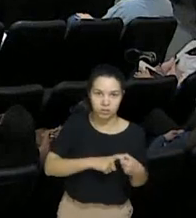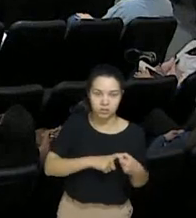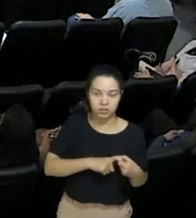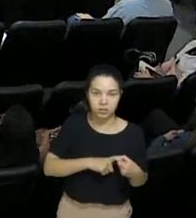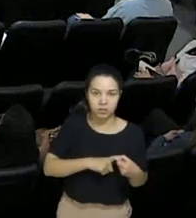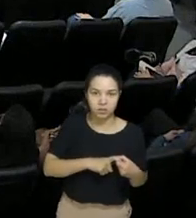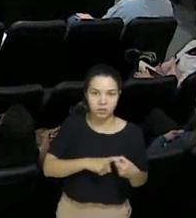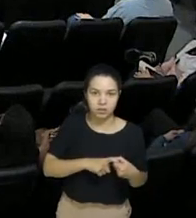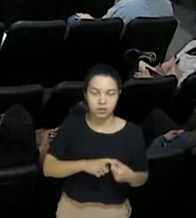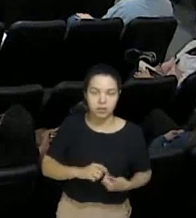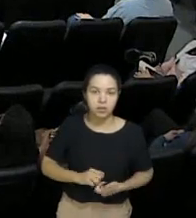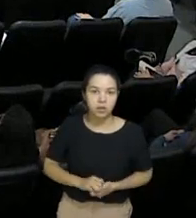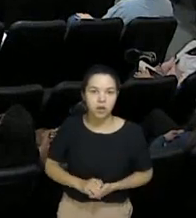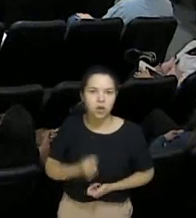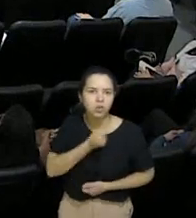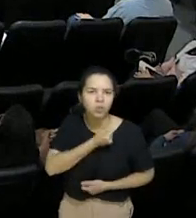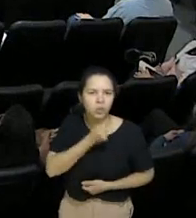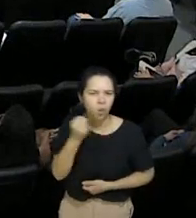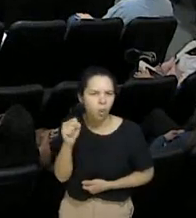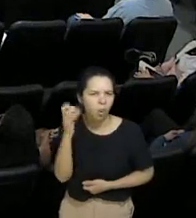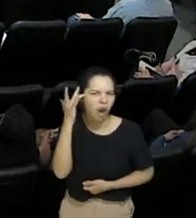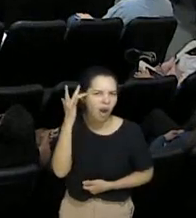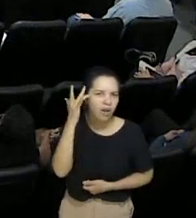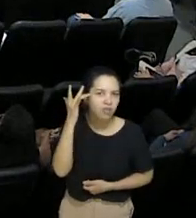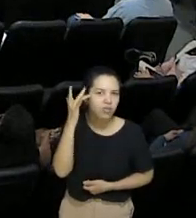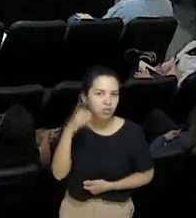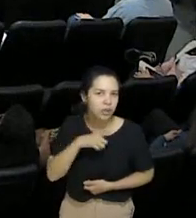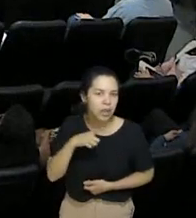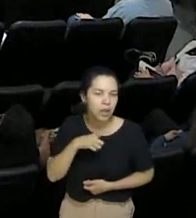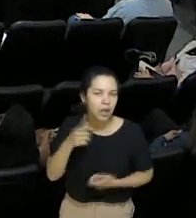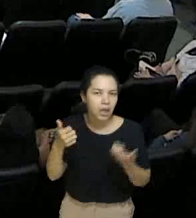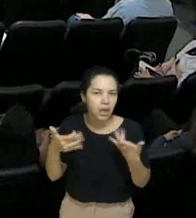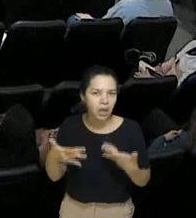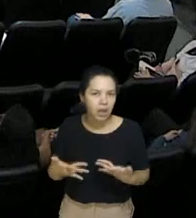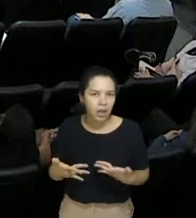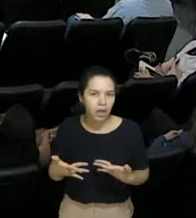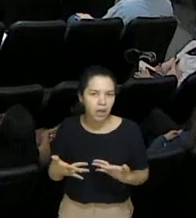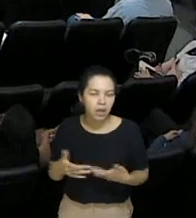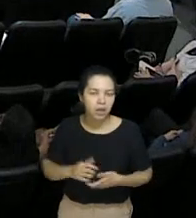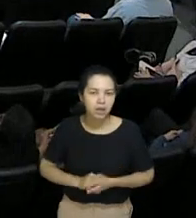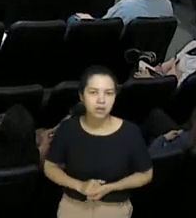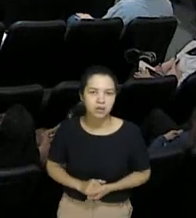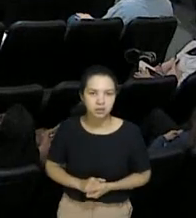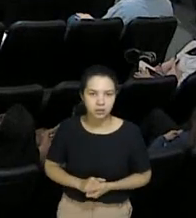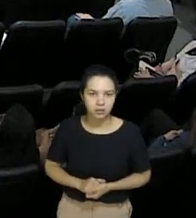No passo 8, eu acho que está constando ali. Vamos ver. Volta, filho.